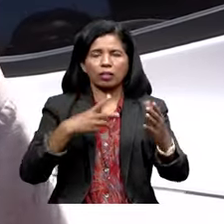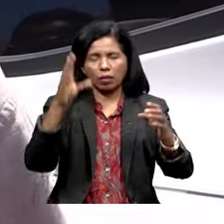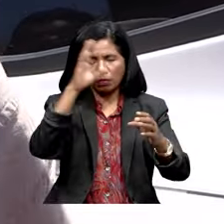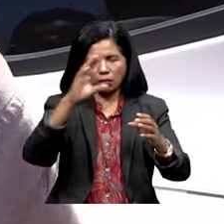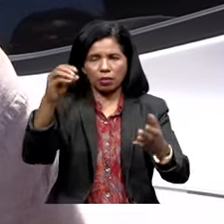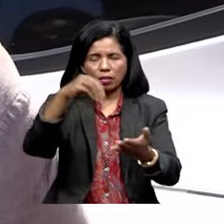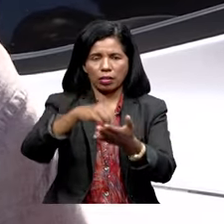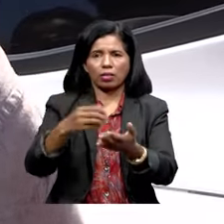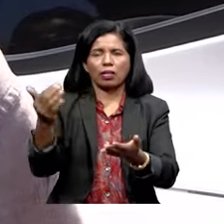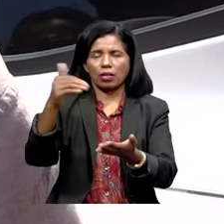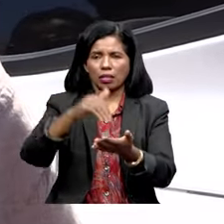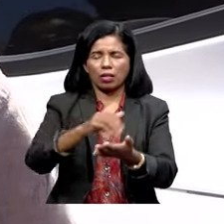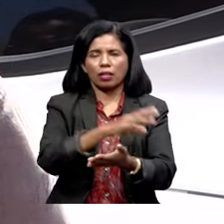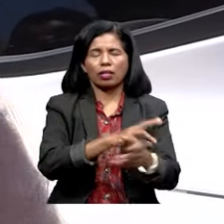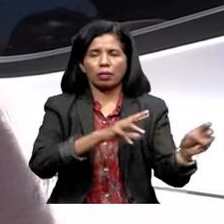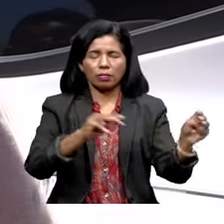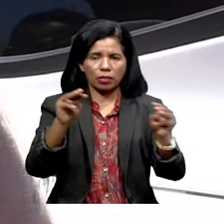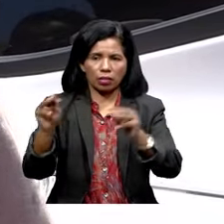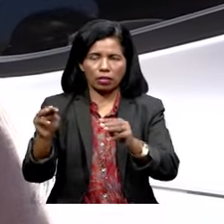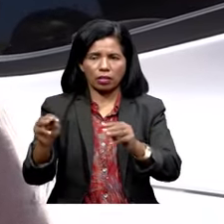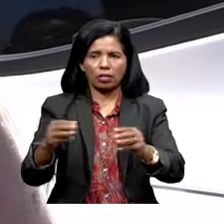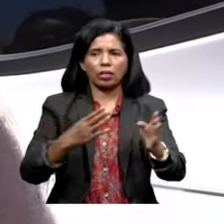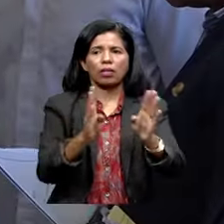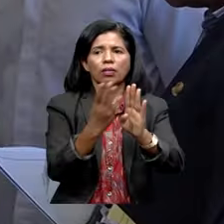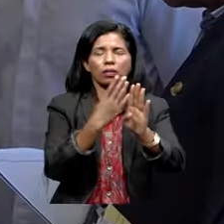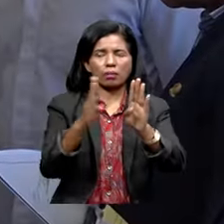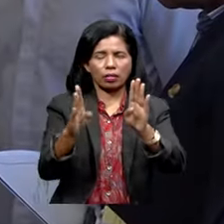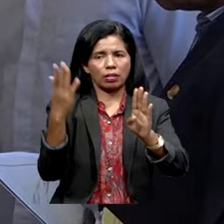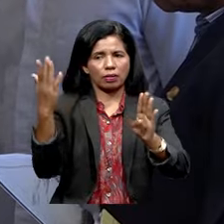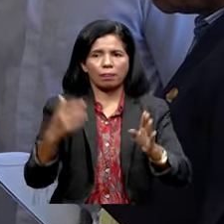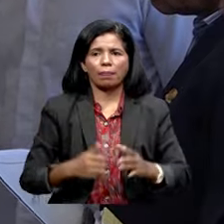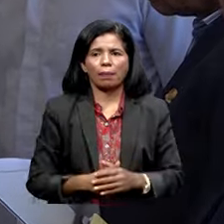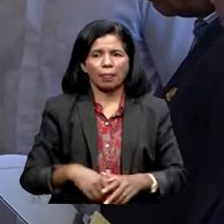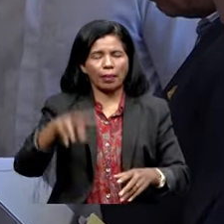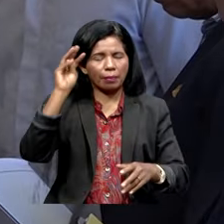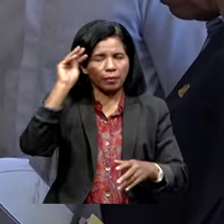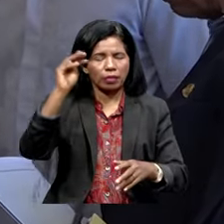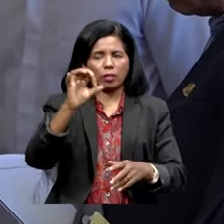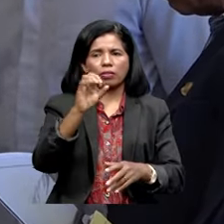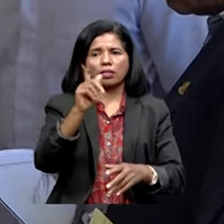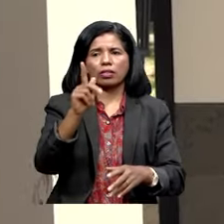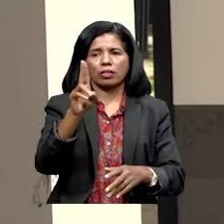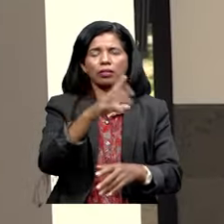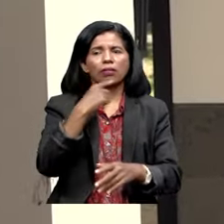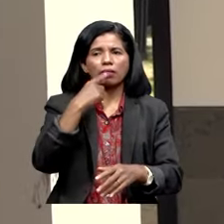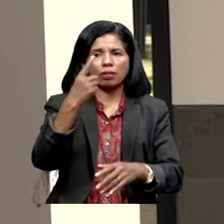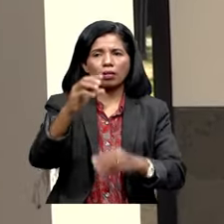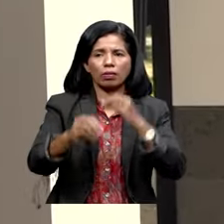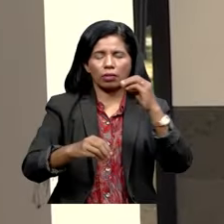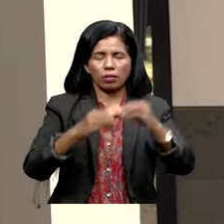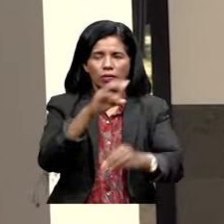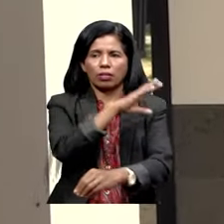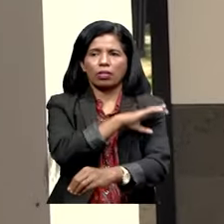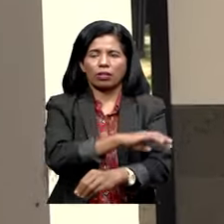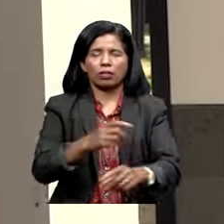monta fila fale. E a mudança é tão net, mesmo que a hora mata, se ela vai me alarar. Ministro Interior Francisco Guterres Hatete, com a segurança,